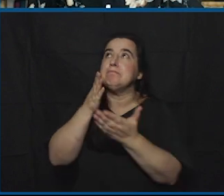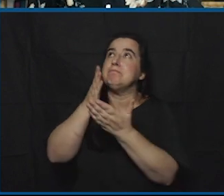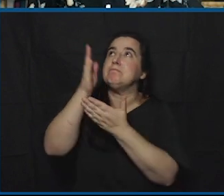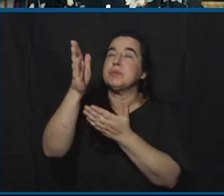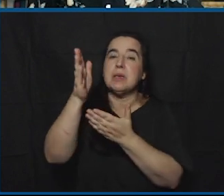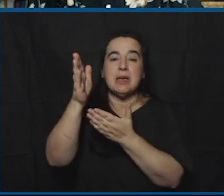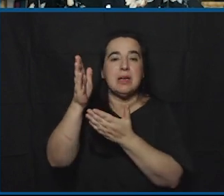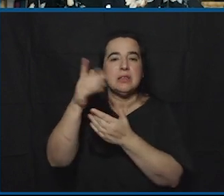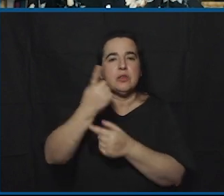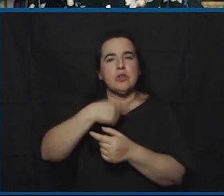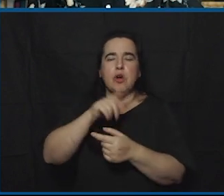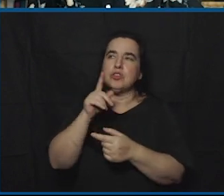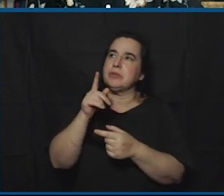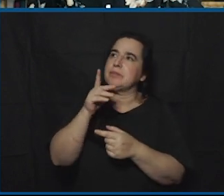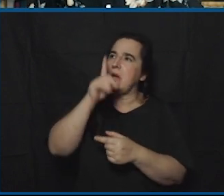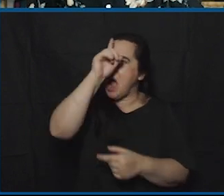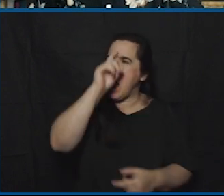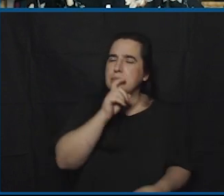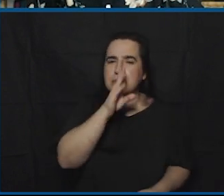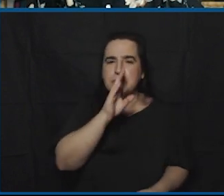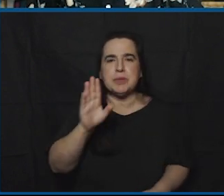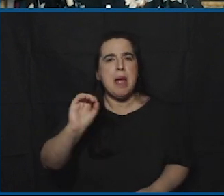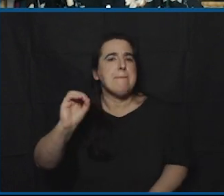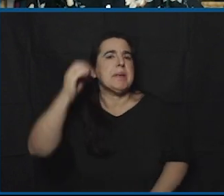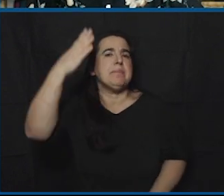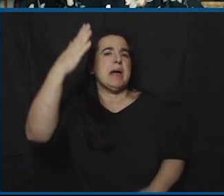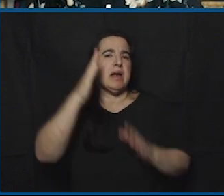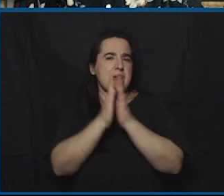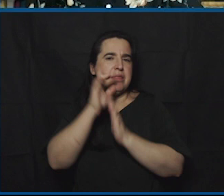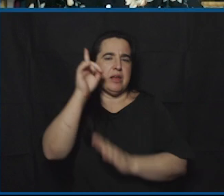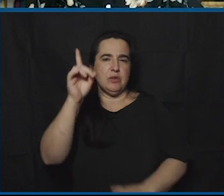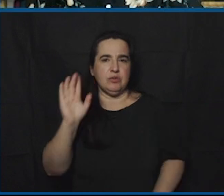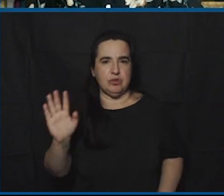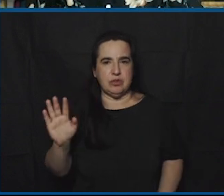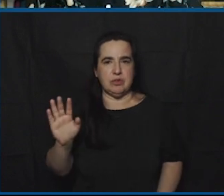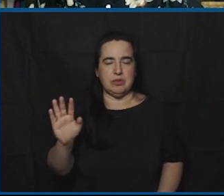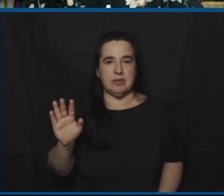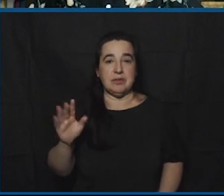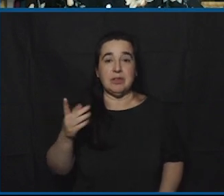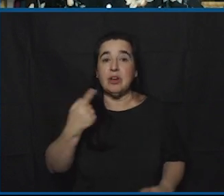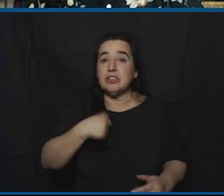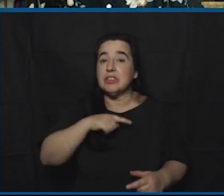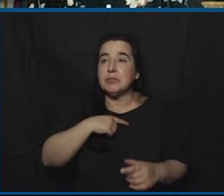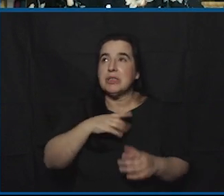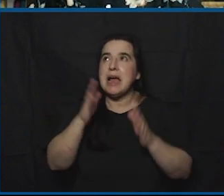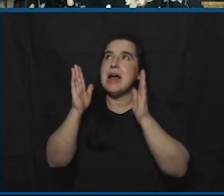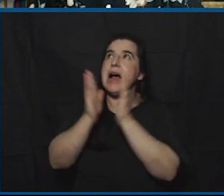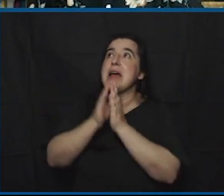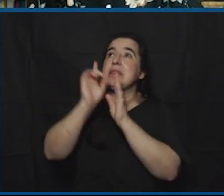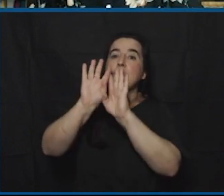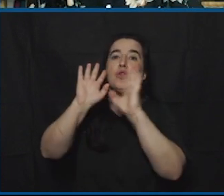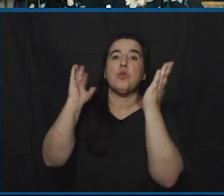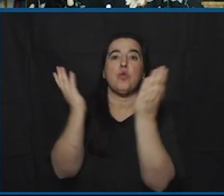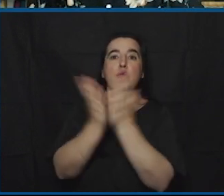aquilo que nós habitualmente consideramos como a primeira pessoa da divindade. Estamos a dirigir-nos à divindade na sua